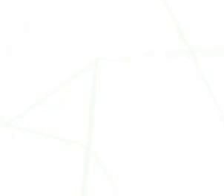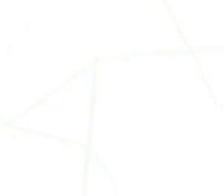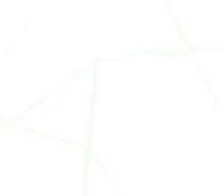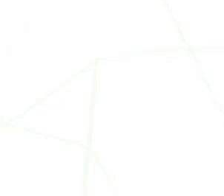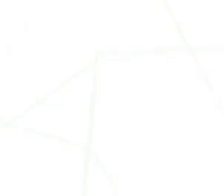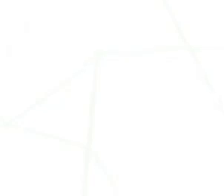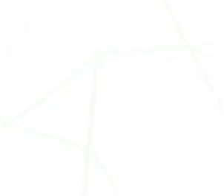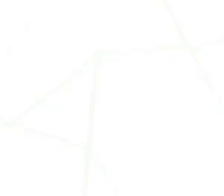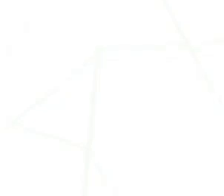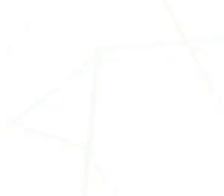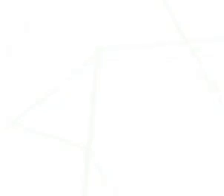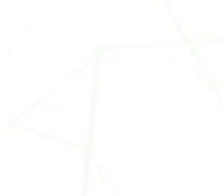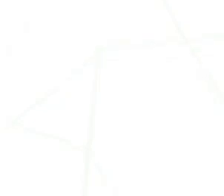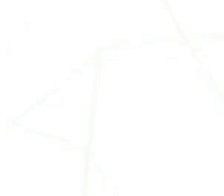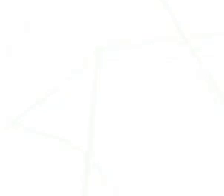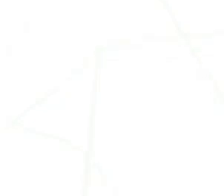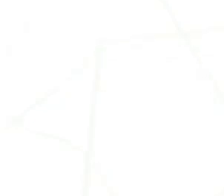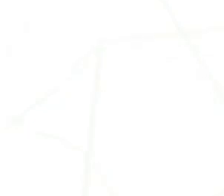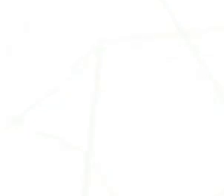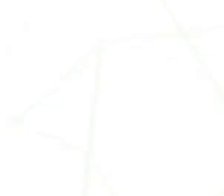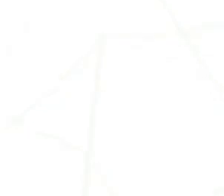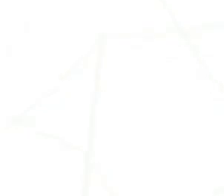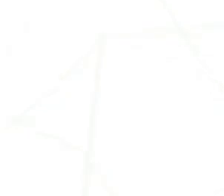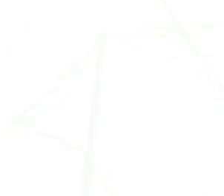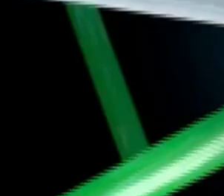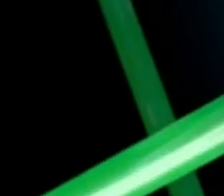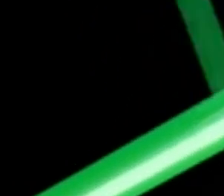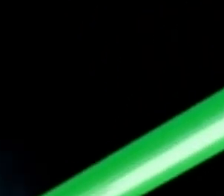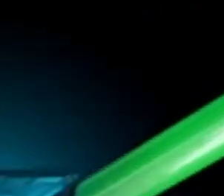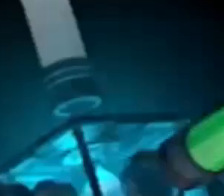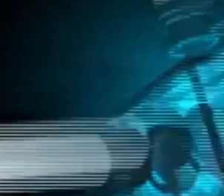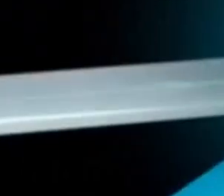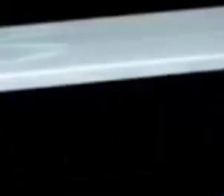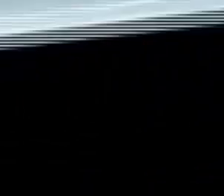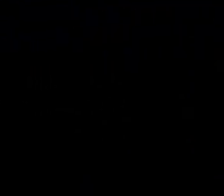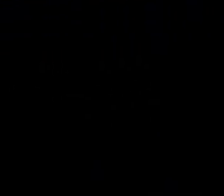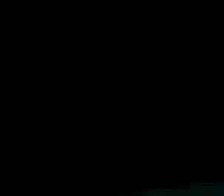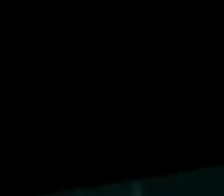Educação à distância, mudando realidades.